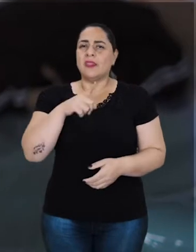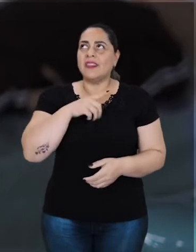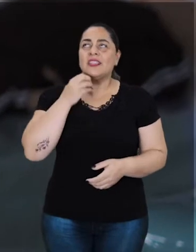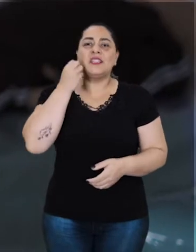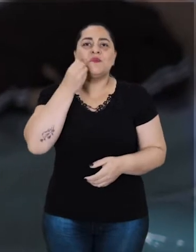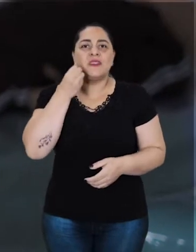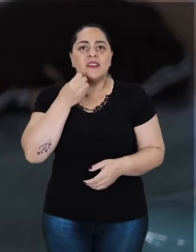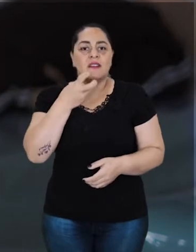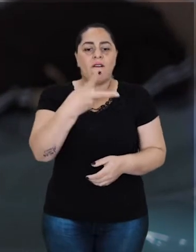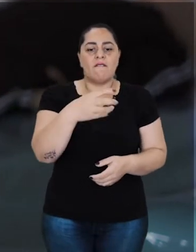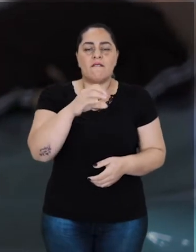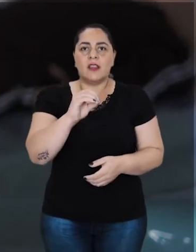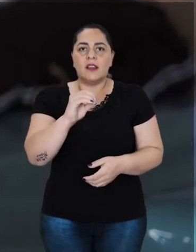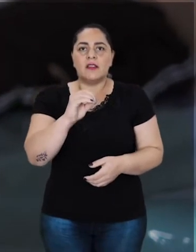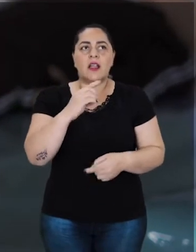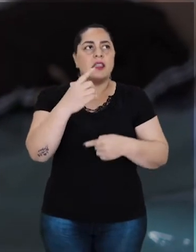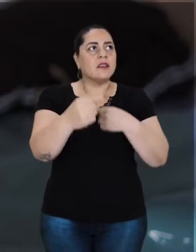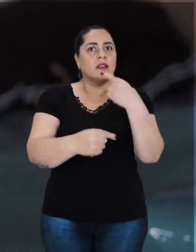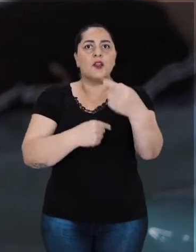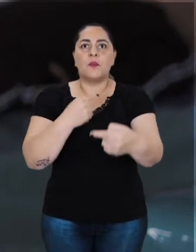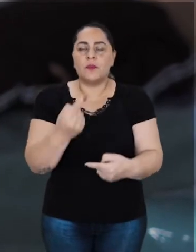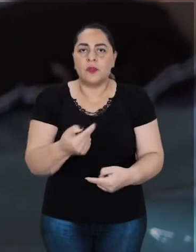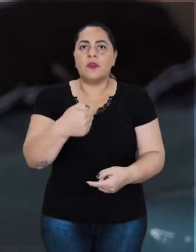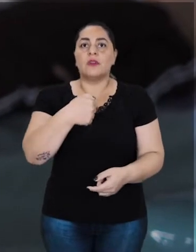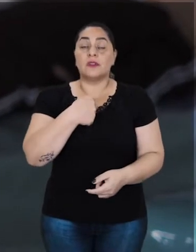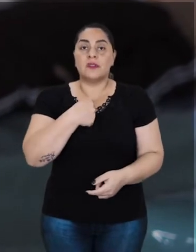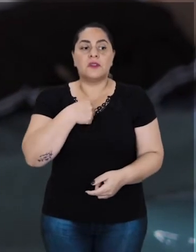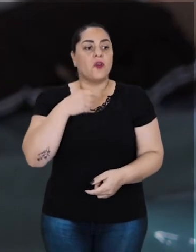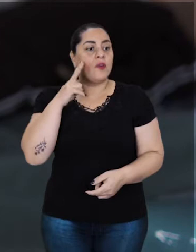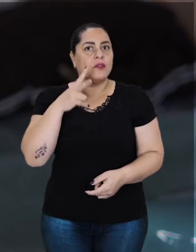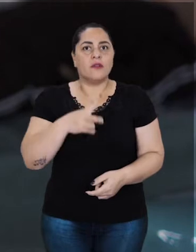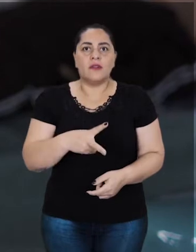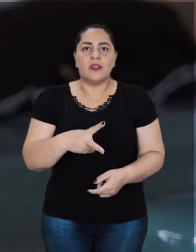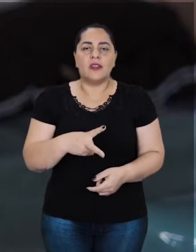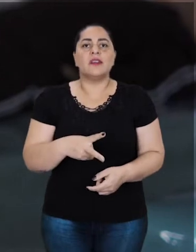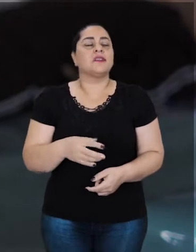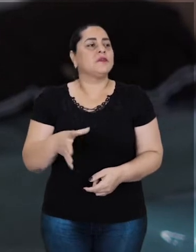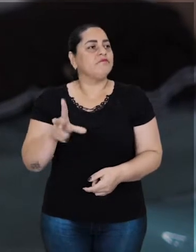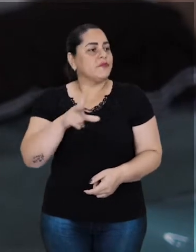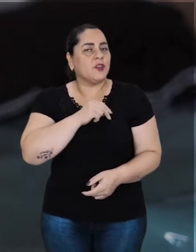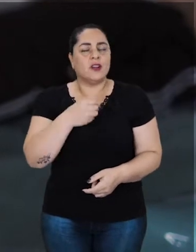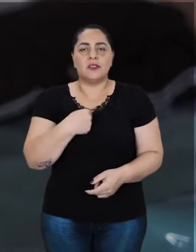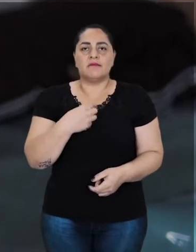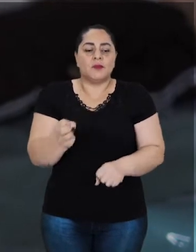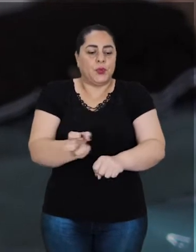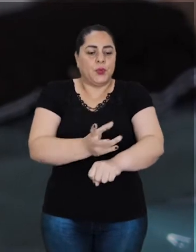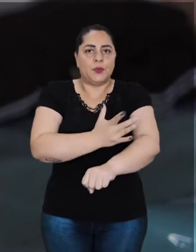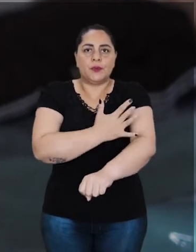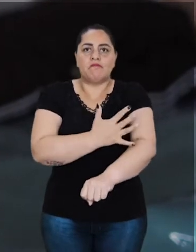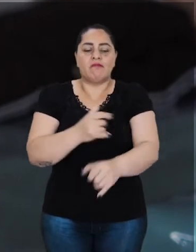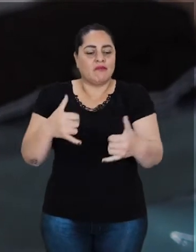20 anos depois de poder estar aqui e comemorar esses 20 anos de existência do curso, mobiliza em mim diversos